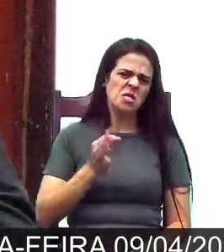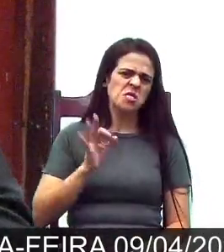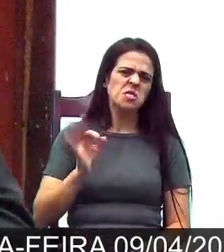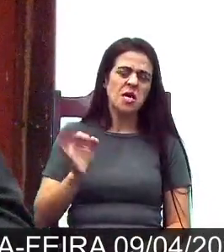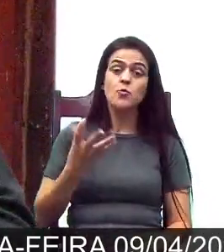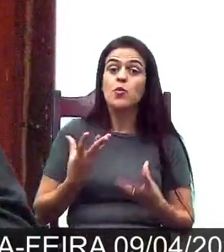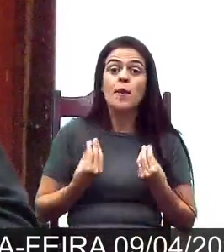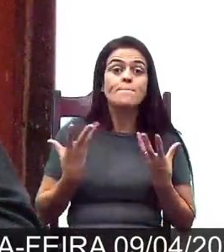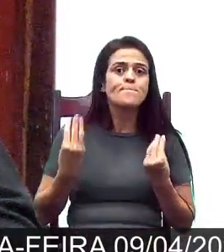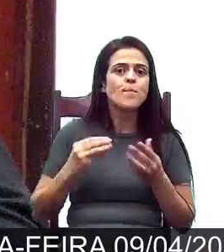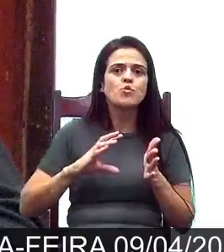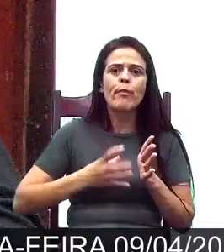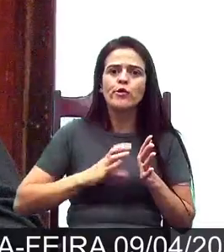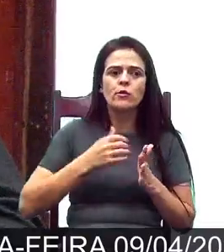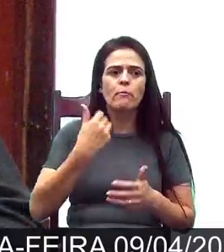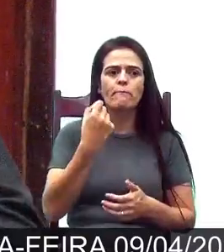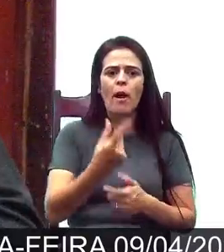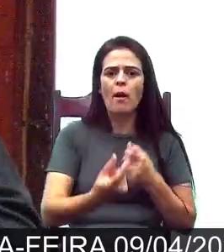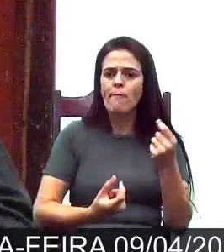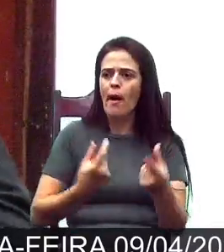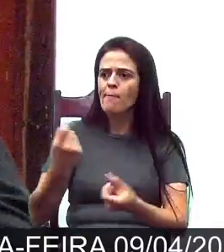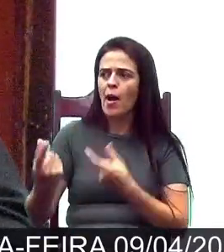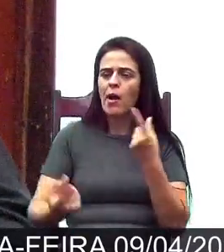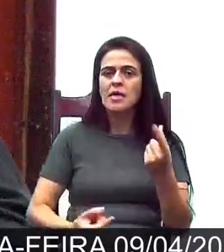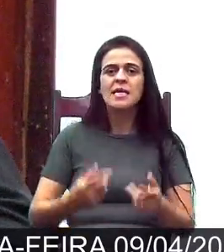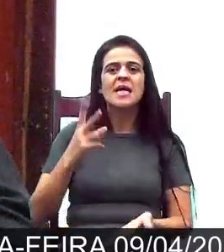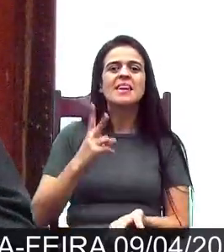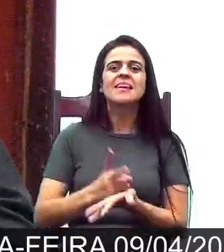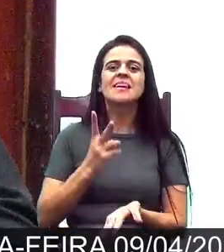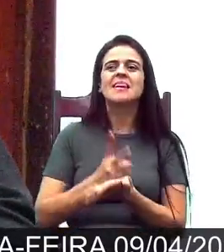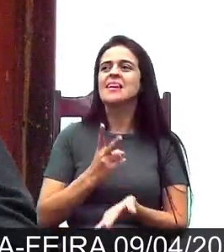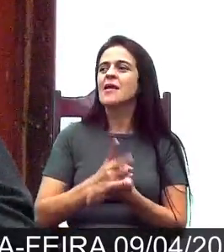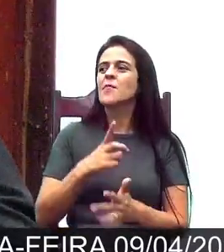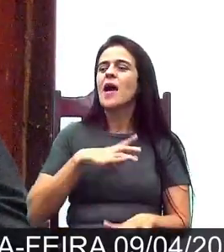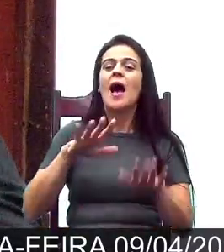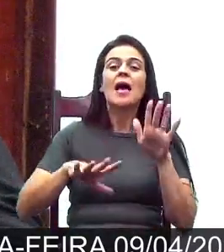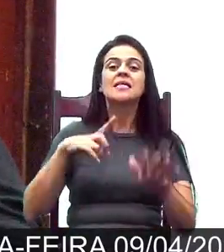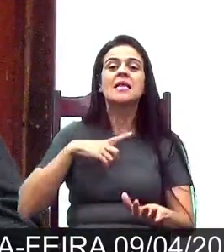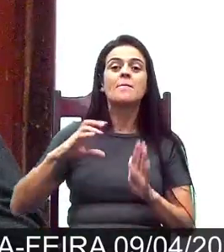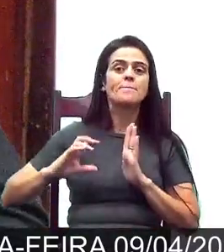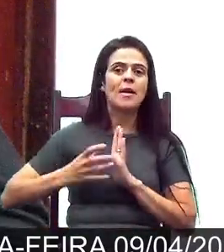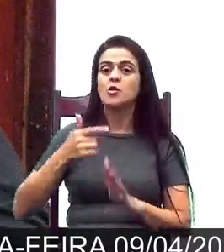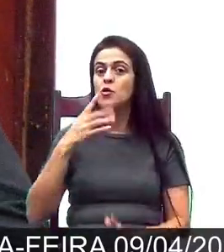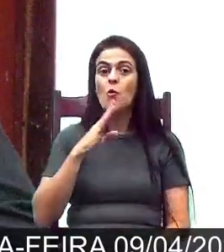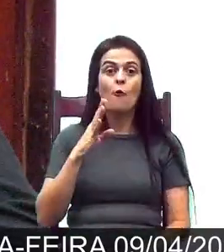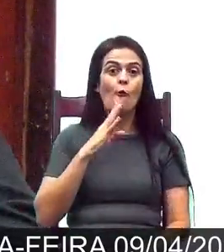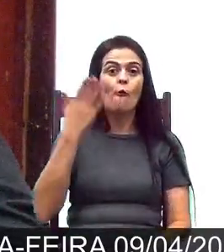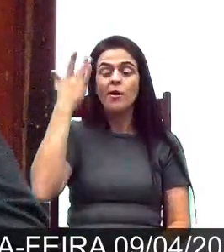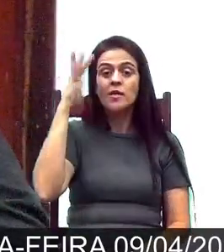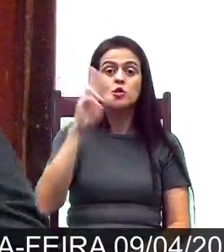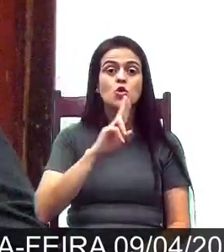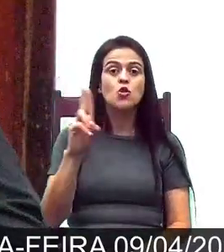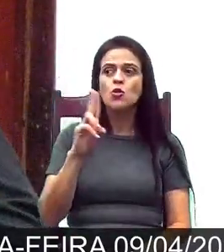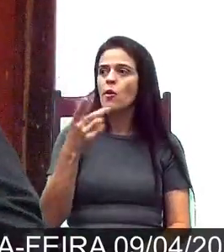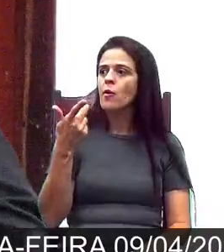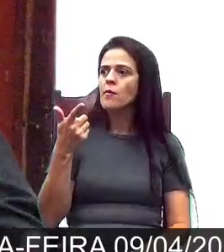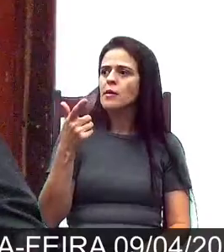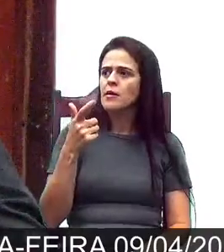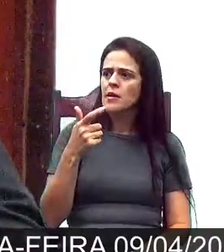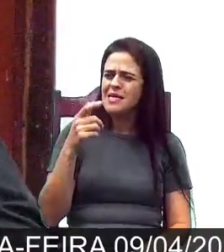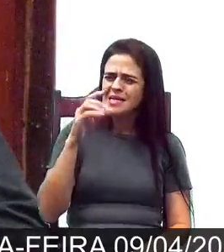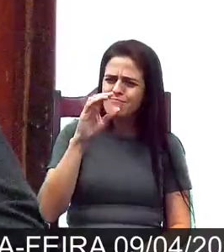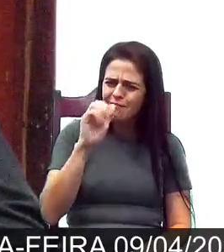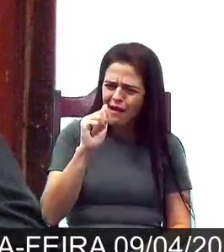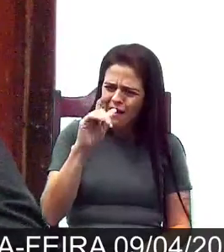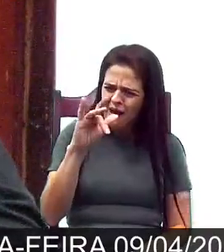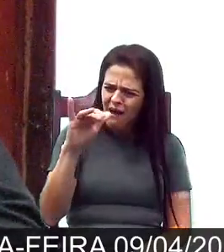mais partido que eleitor, né? Tem partido, nós que estamos dentro da política, às vezes nós não consegue falar o nome de uma